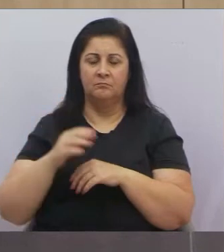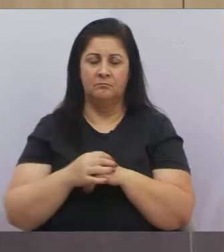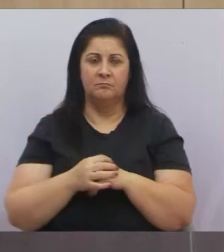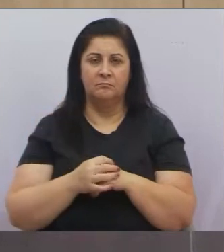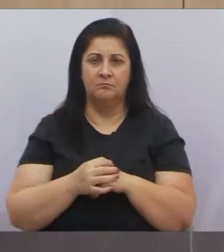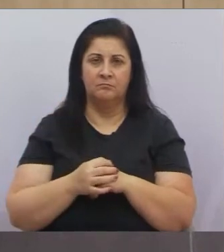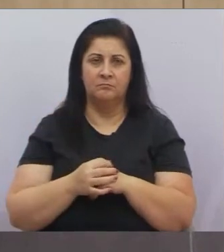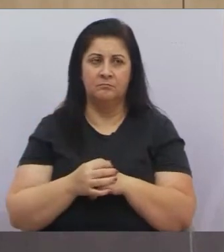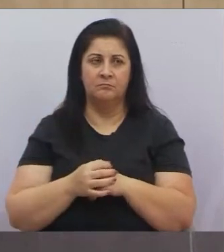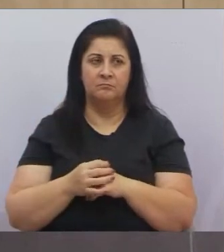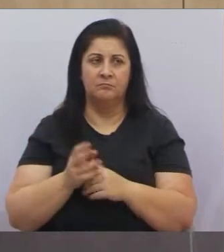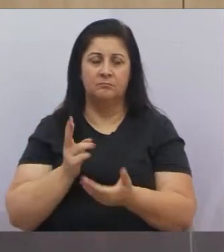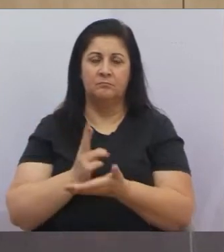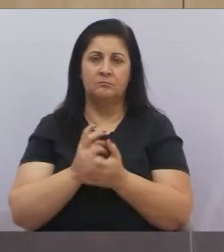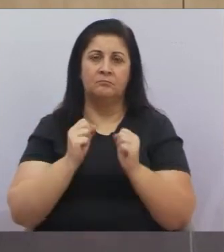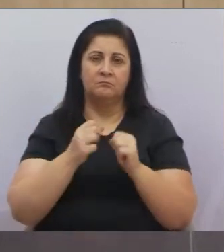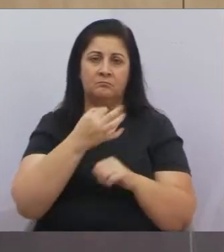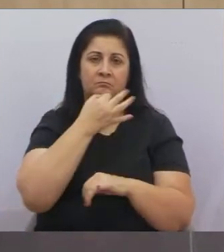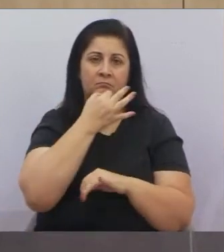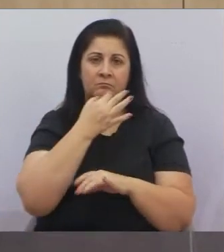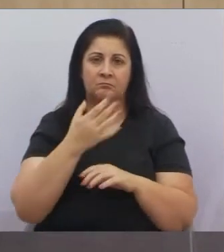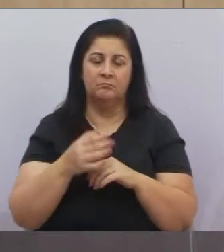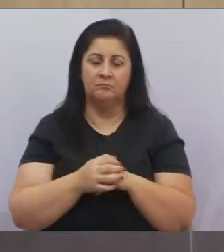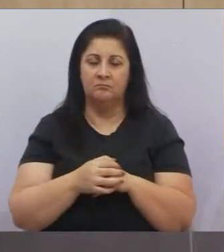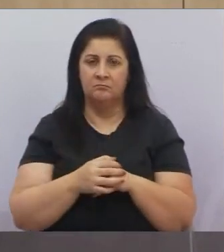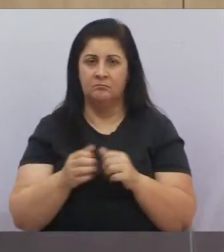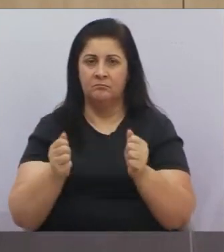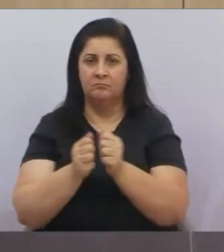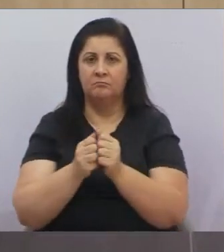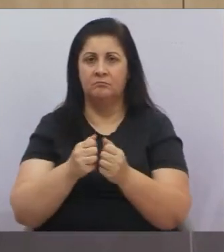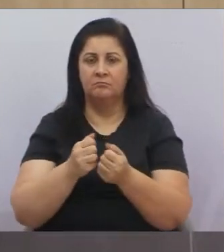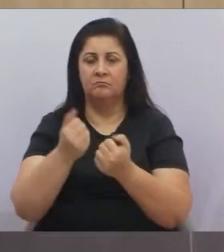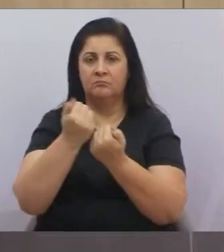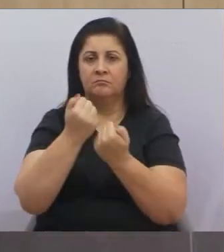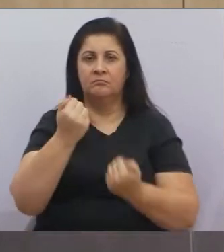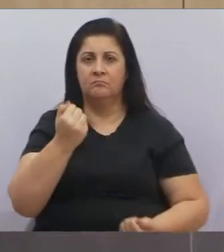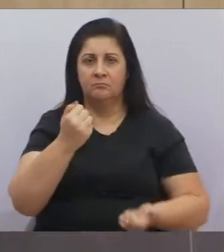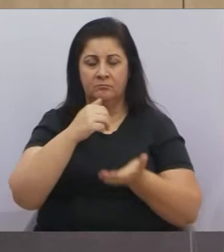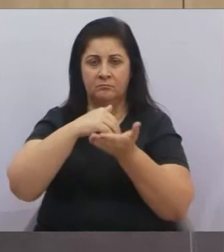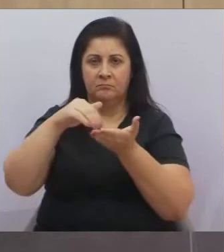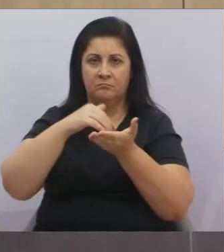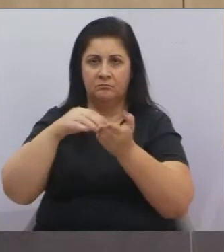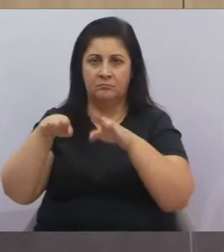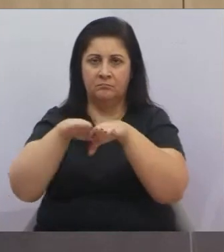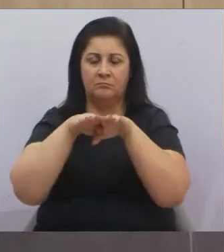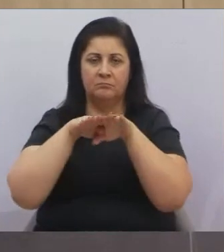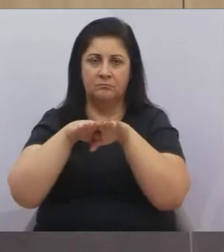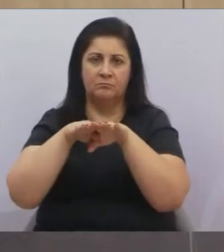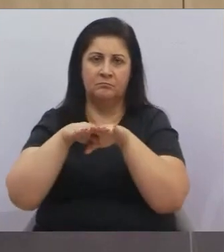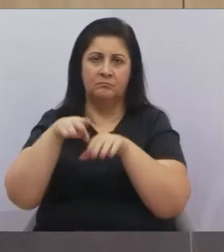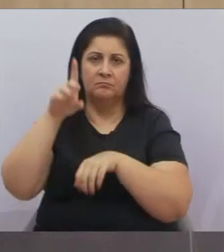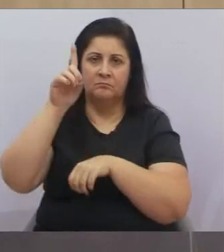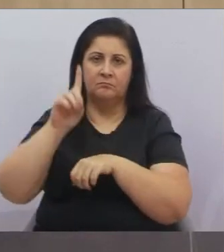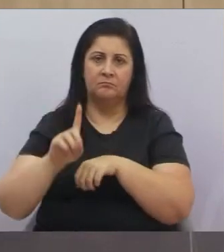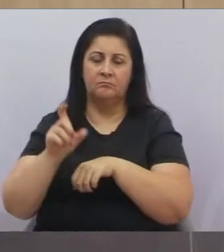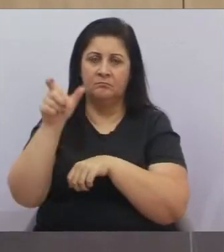permanente e consultivo do Poder Executivo, vinculado à Subsecretaria Extraordinária da Igualdade e de Direitos